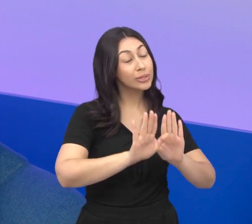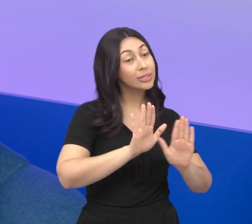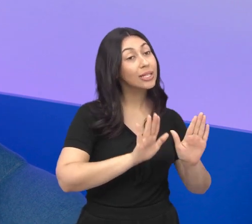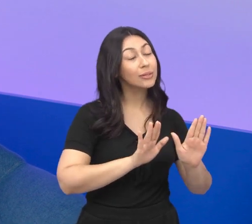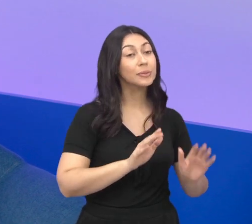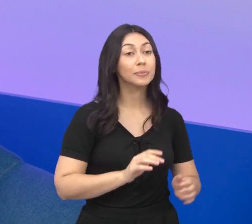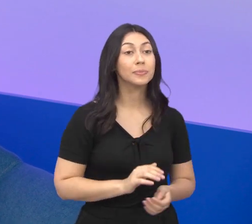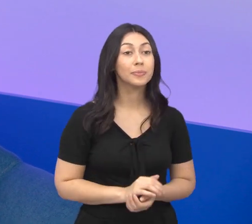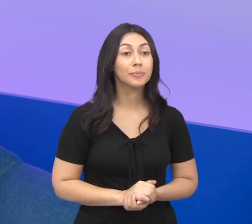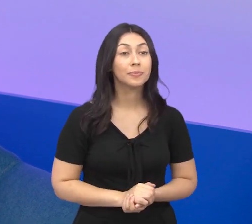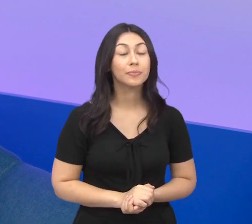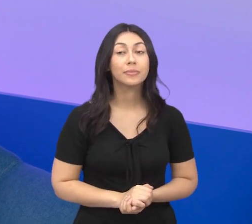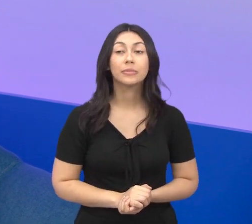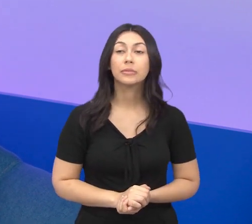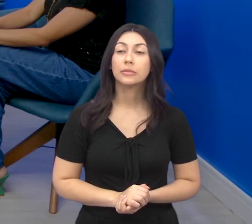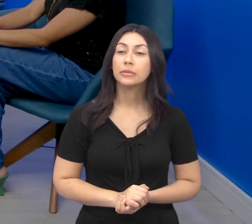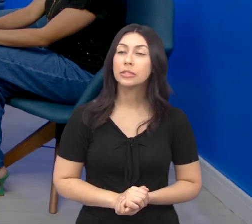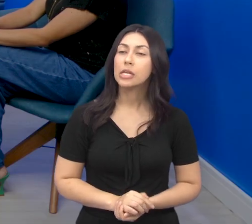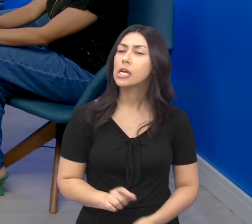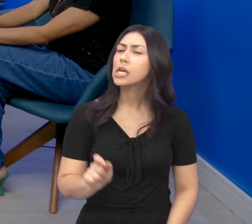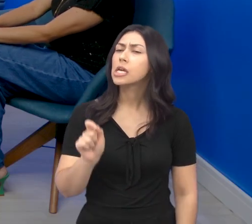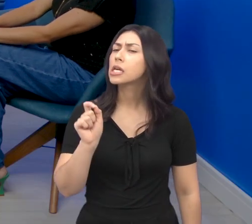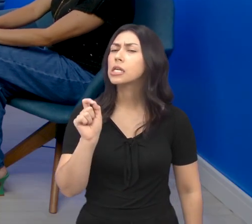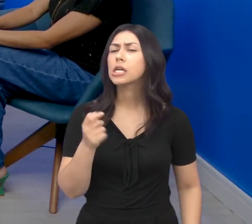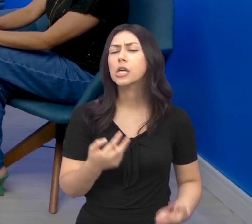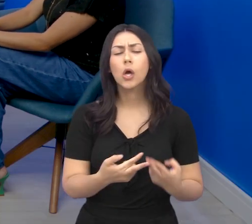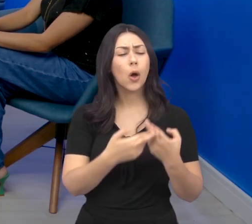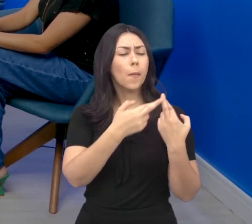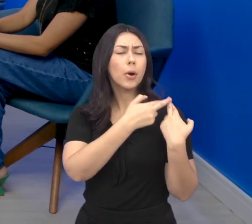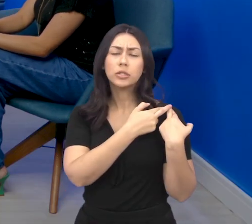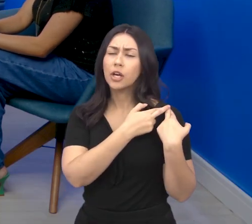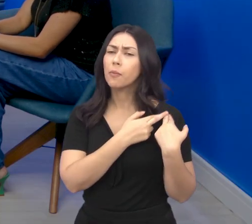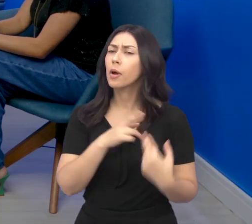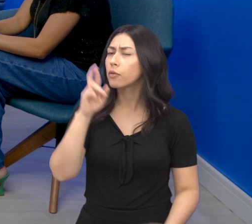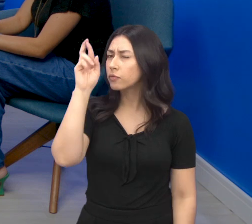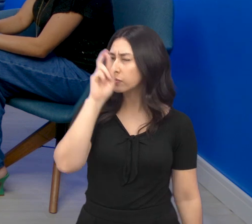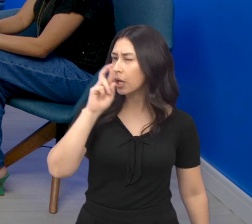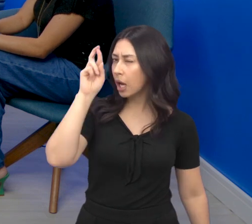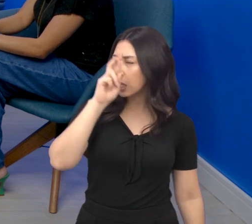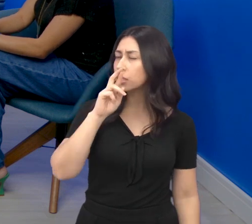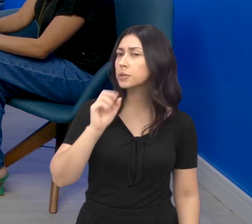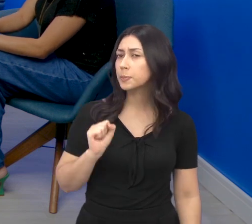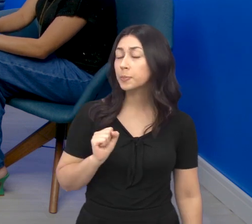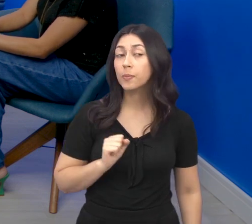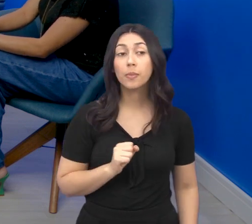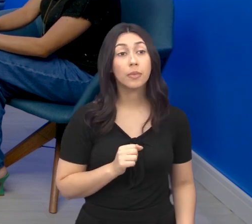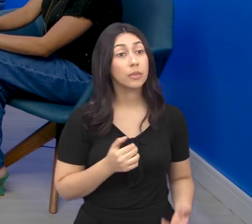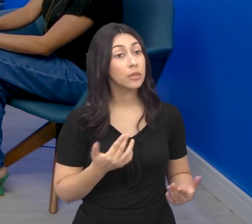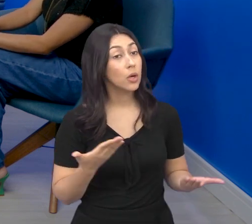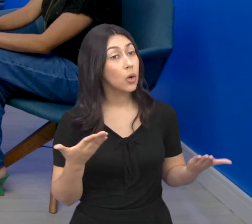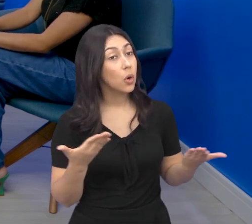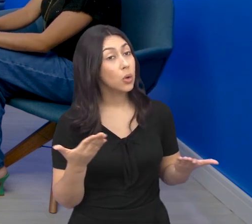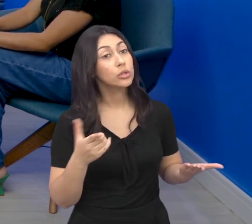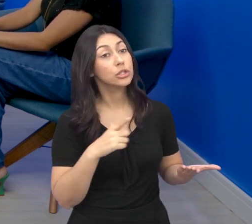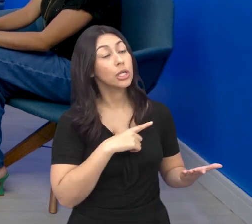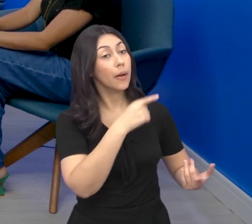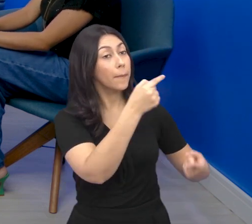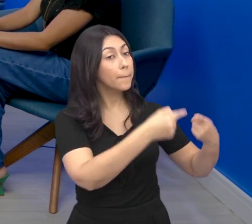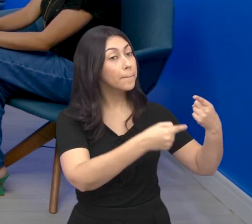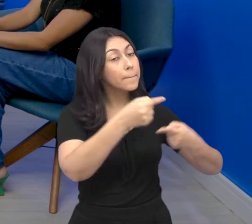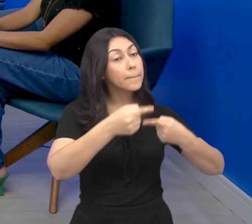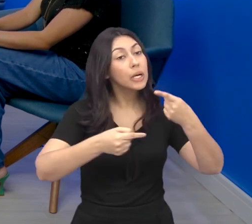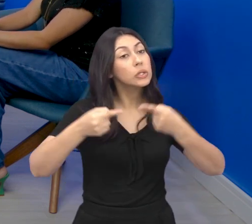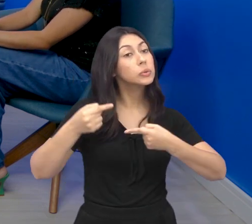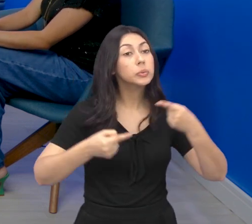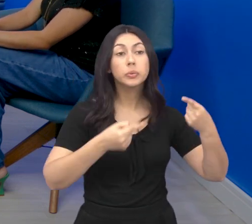que foi sancionada essa lei. Quem que é responsável, doutora, por fiscalizar essa lei? Bom, hoje em dia existe uma discussão, né,